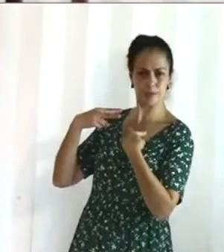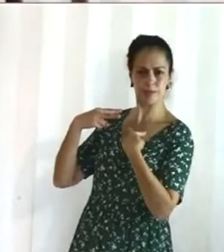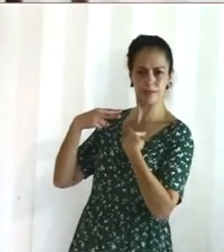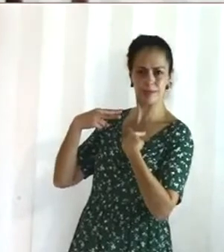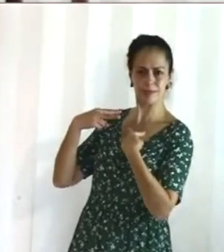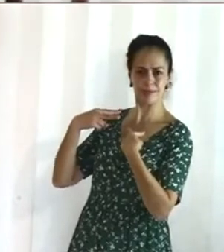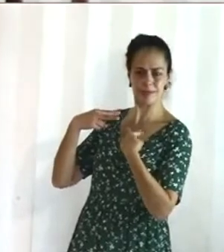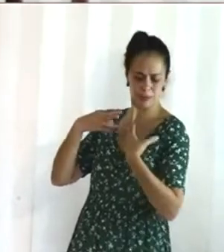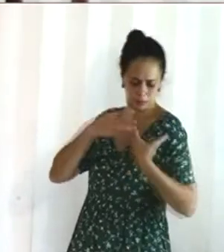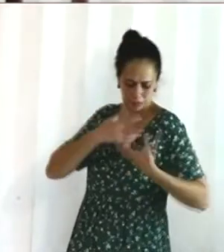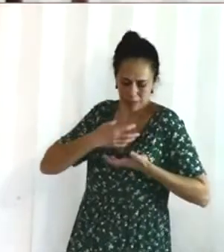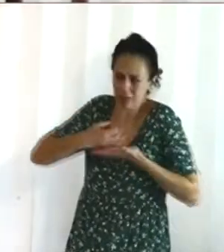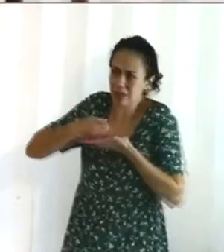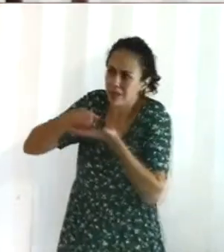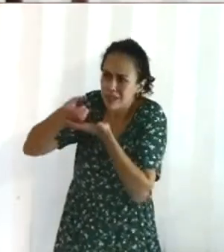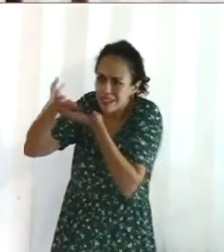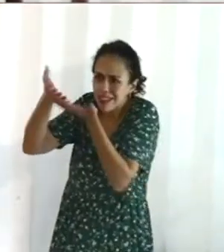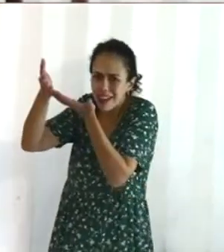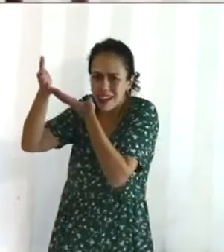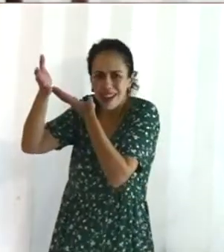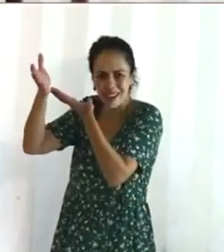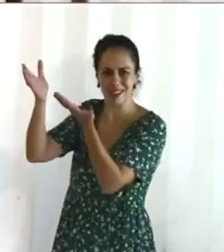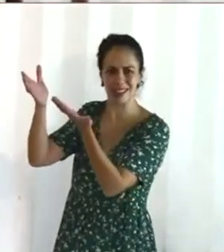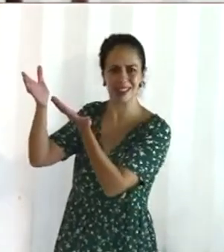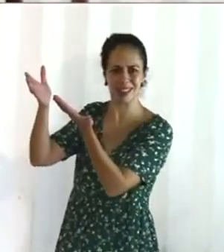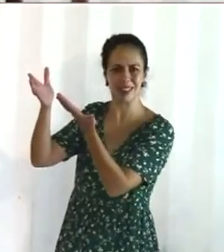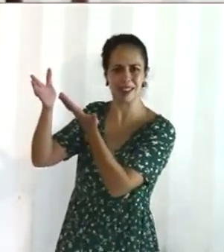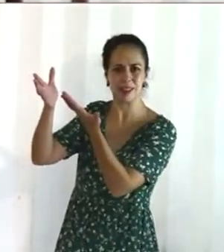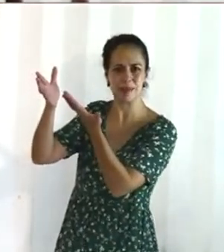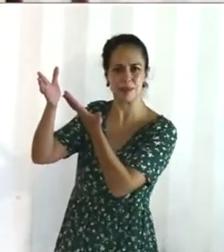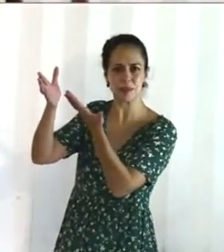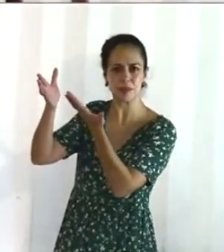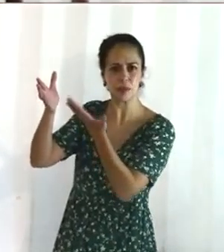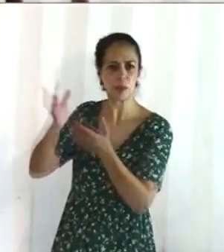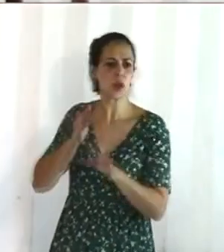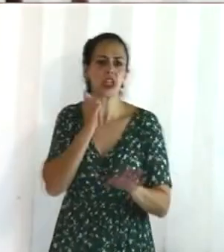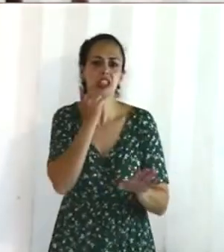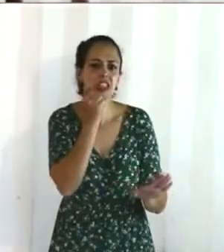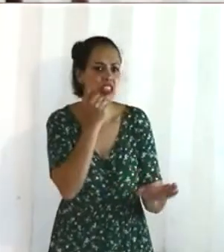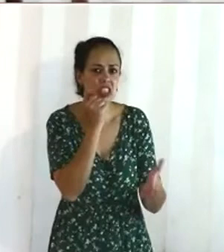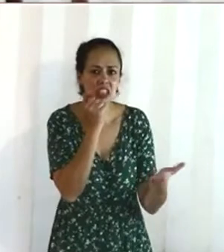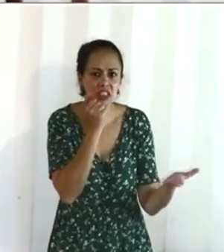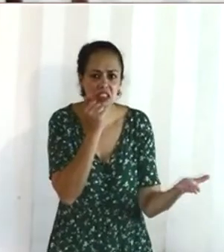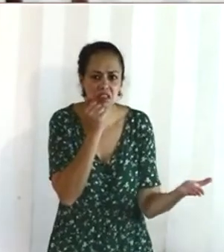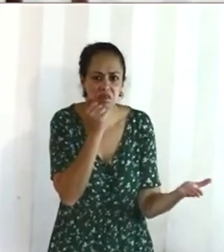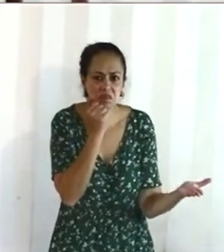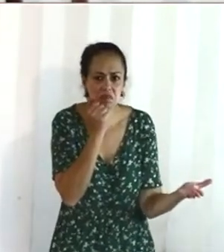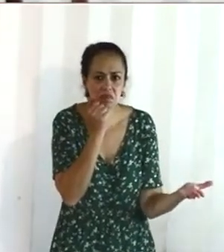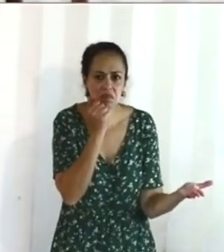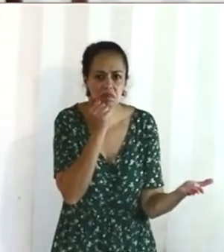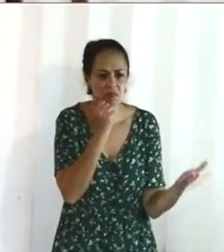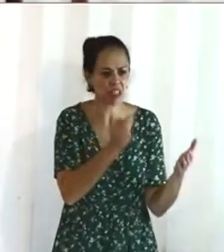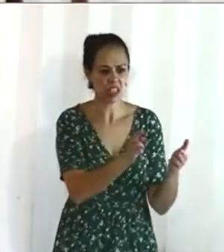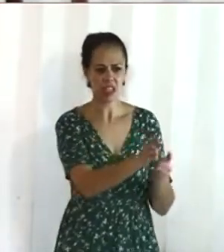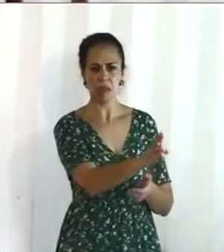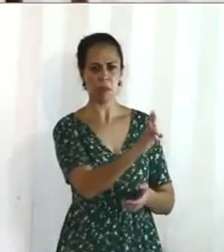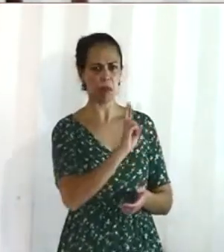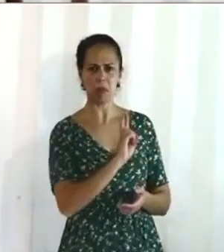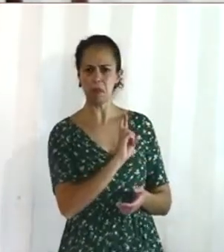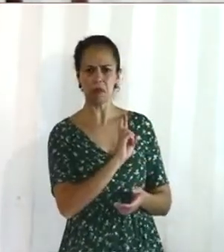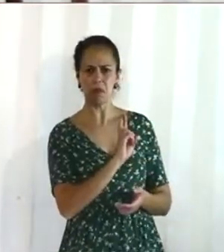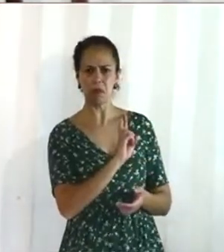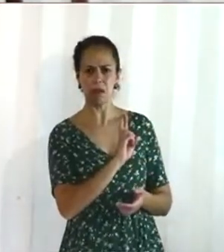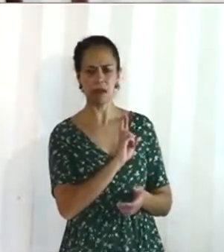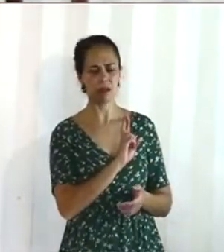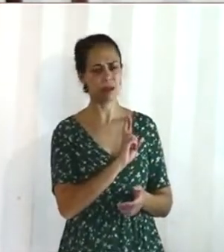isso. Ela te dará todas as respostas que tua alma precisa. Todas as respostas